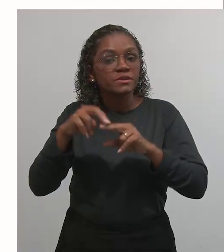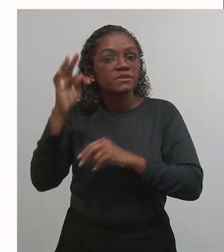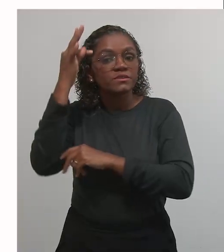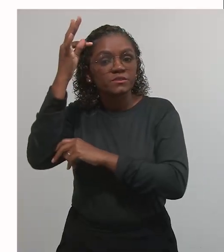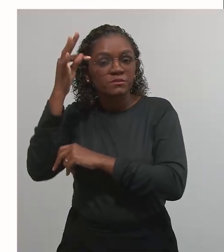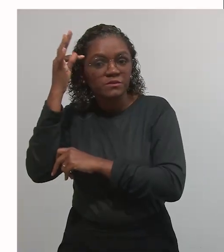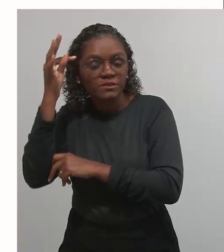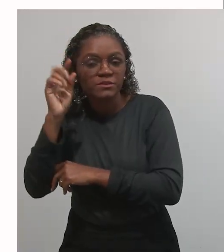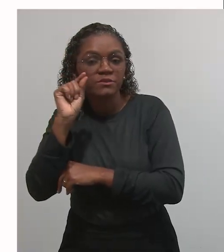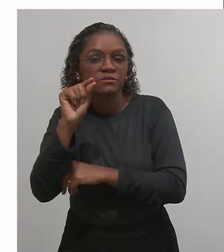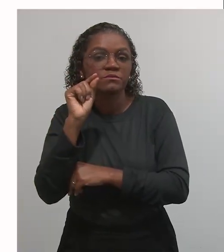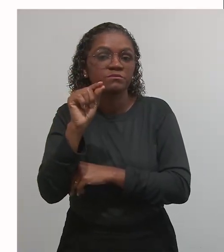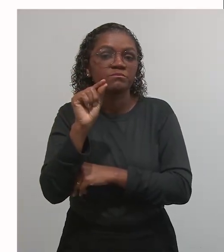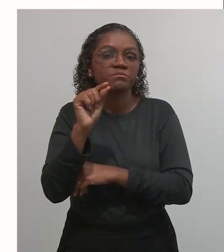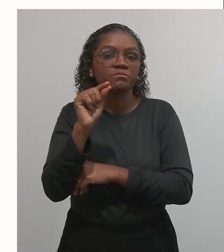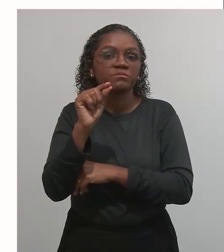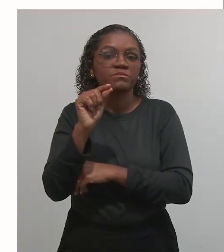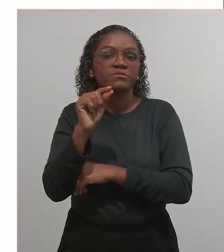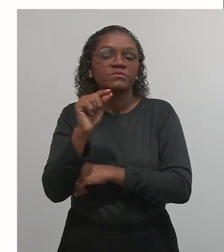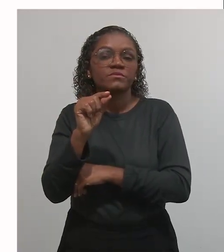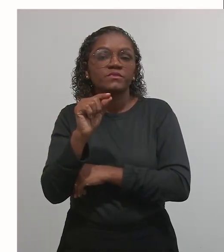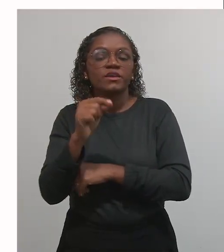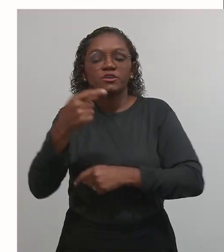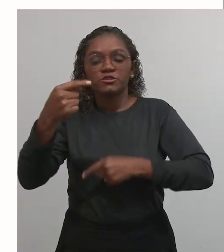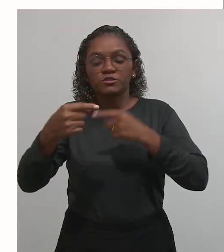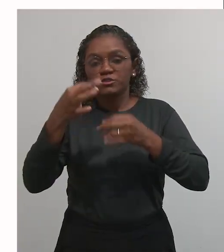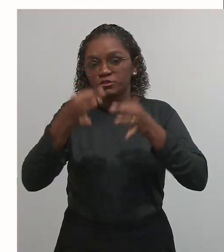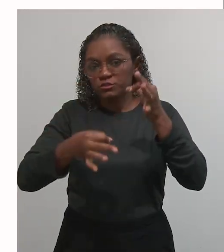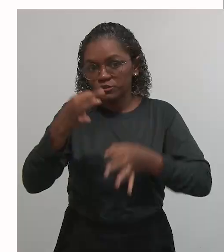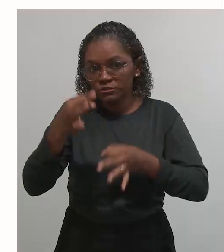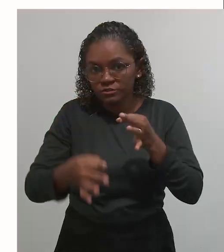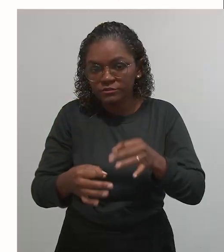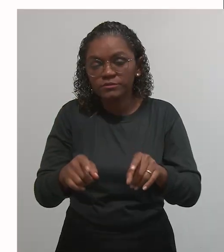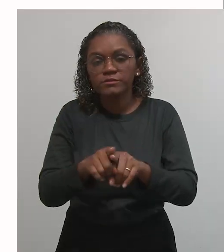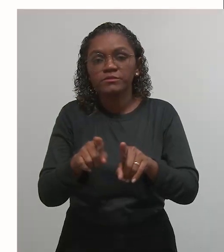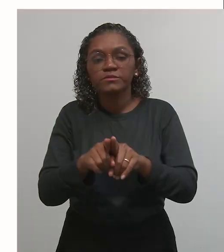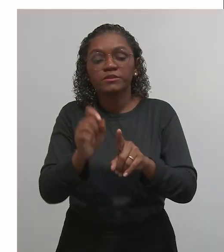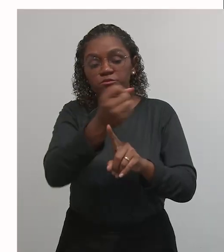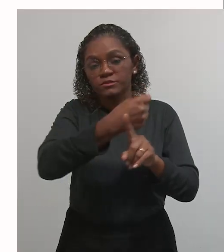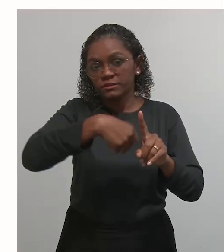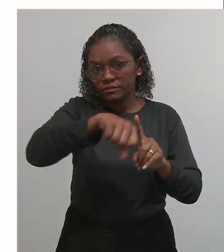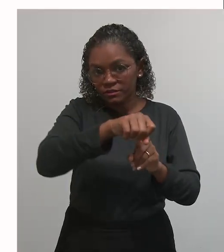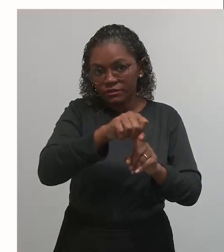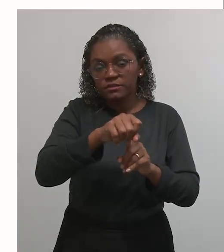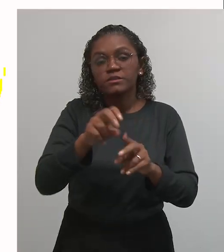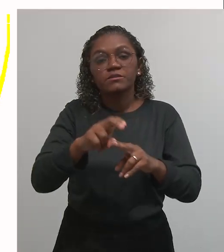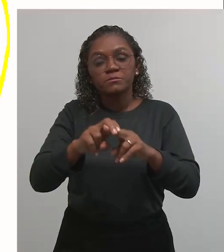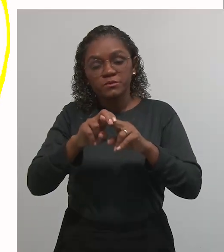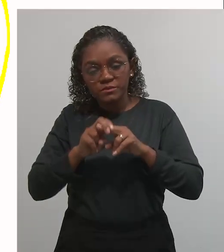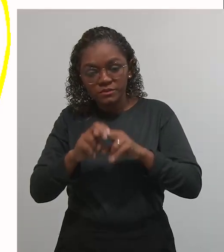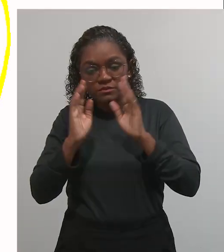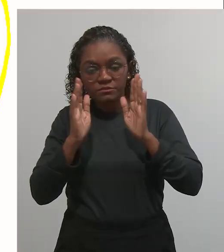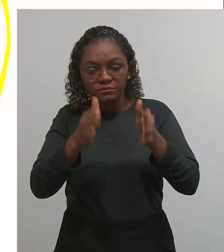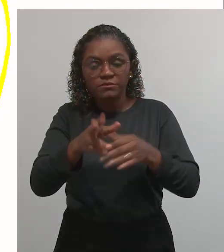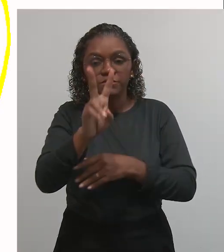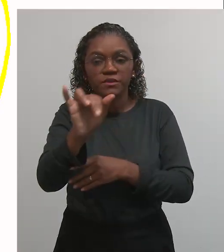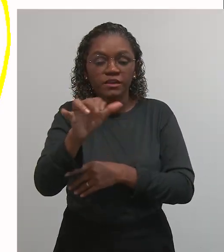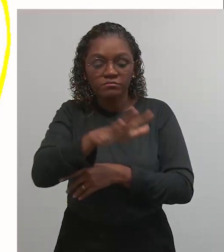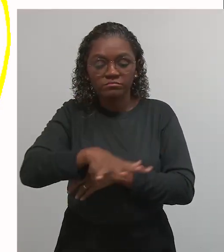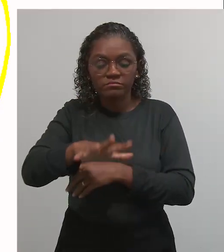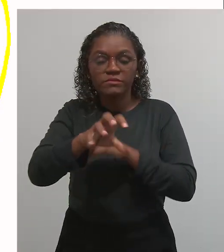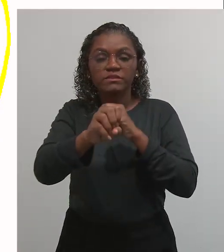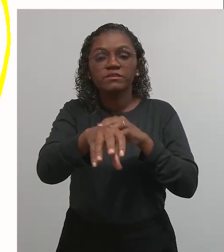a sociedade é excludente, plena de injustiças e exploração, e isso se reflete exatamente na questão